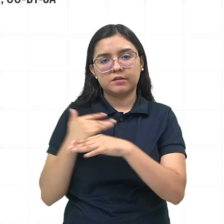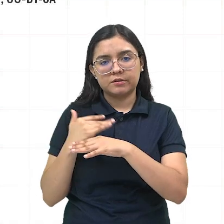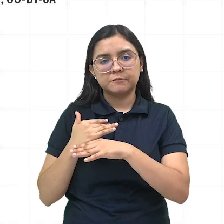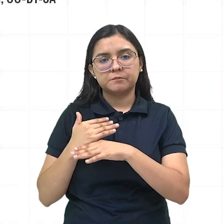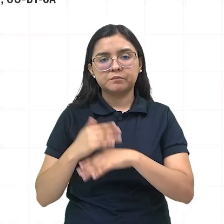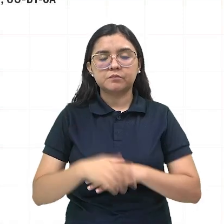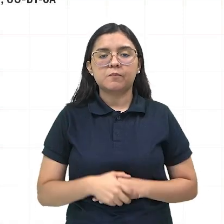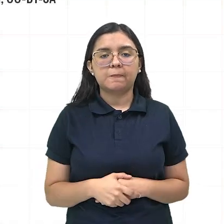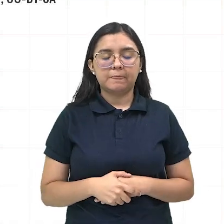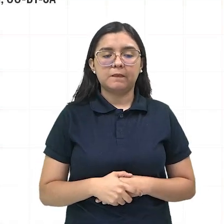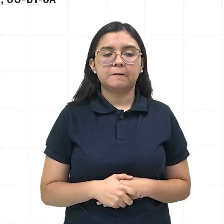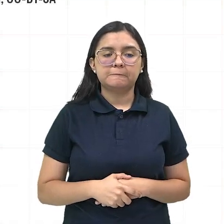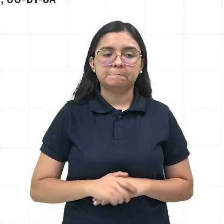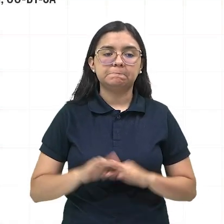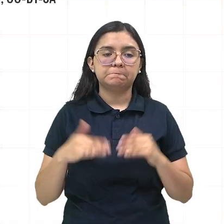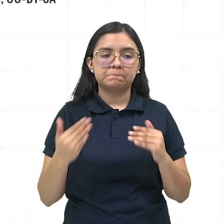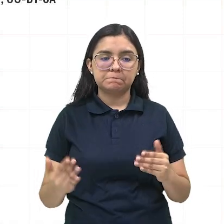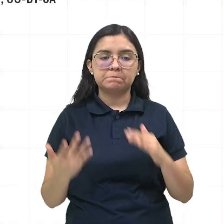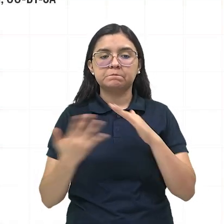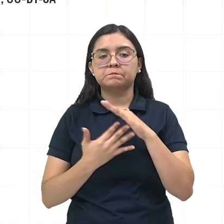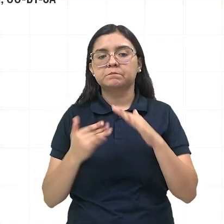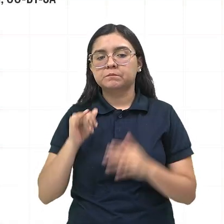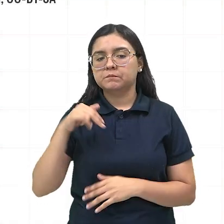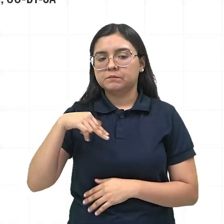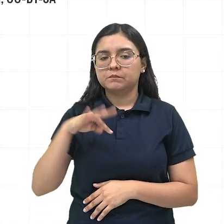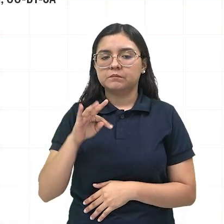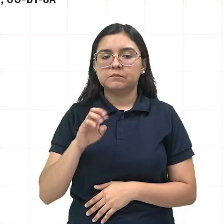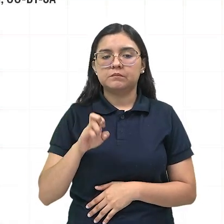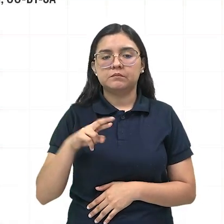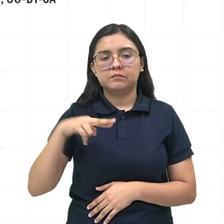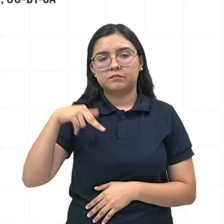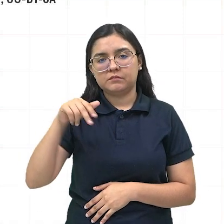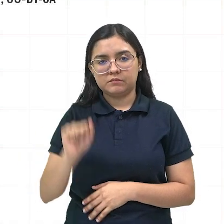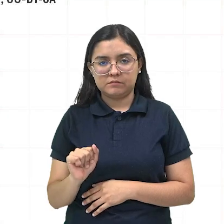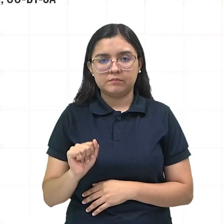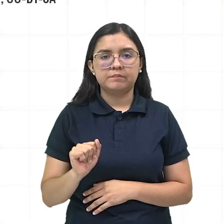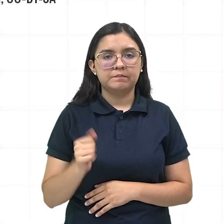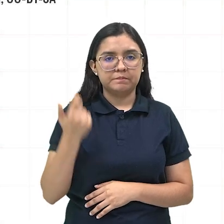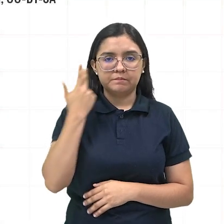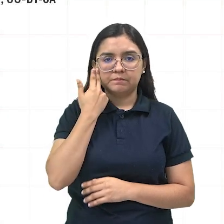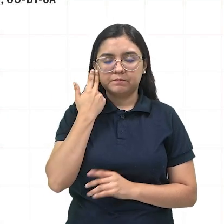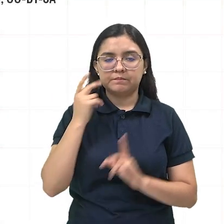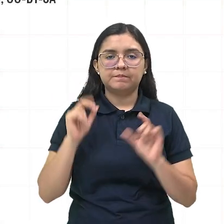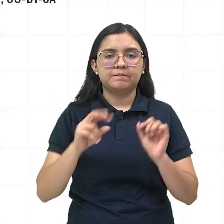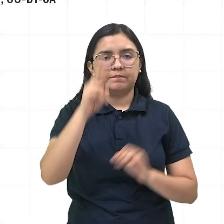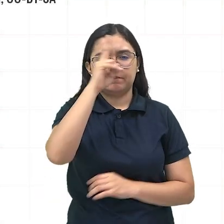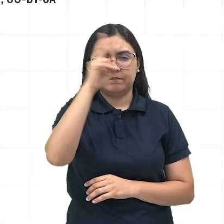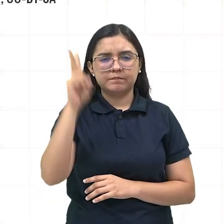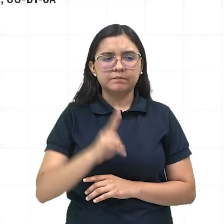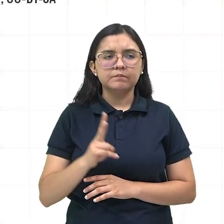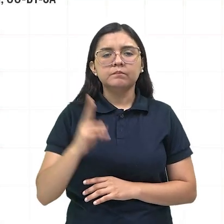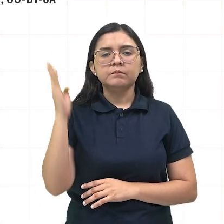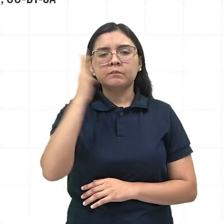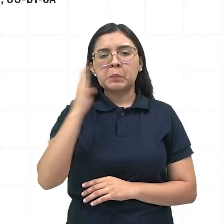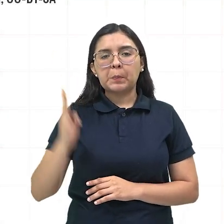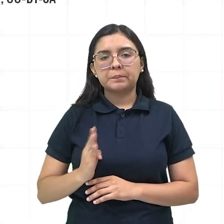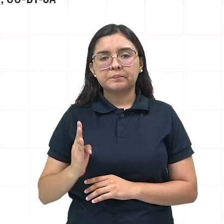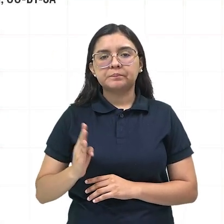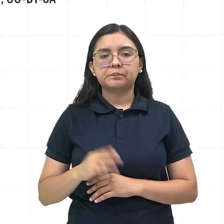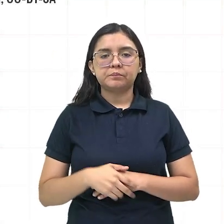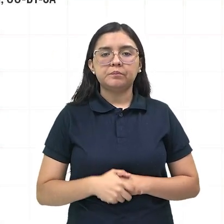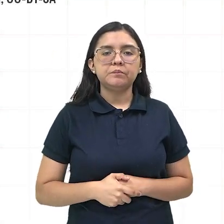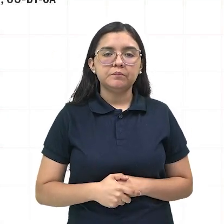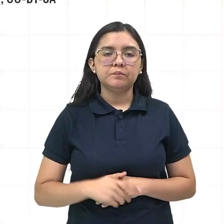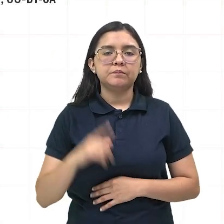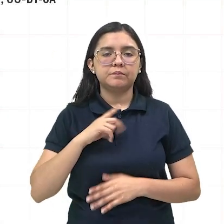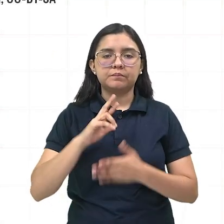mesmo país. E isso é o que a gente chama de migração interna. É muito comum. A história do Brasil, inclusive, é composta por